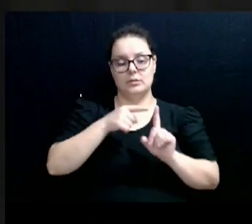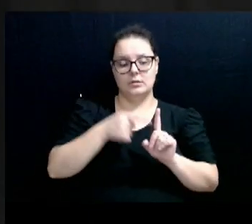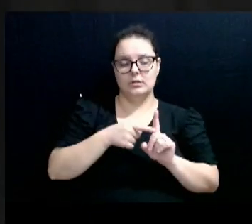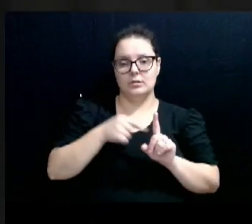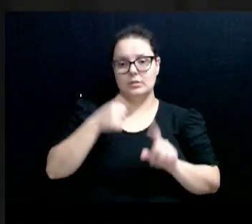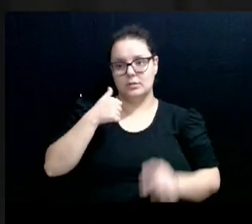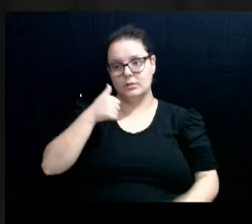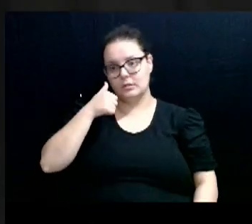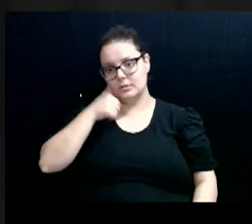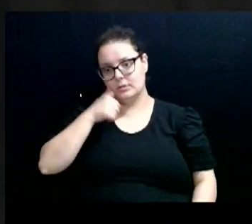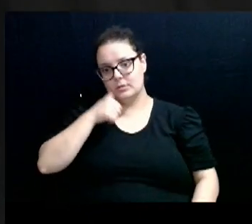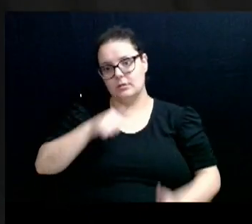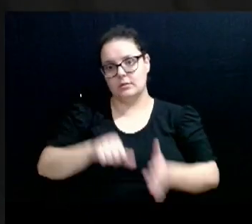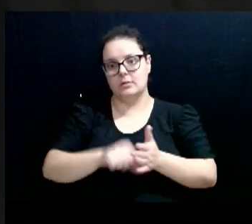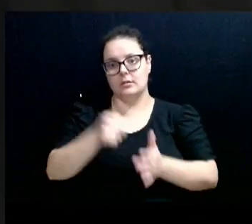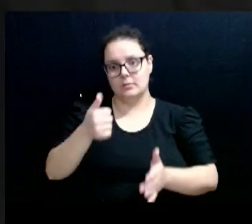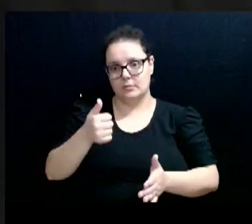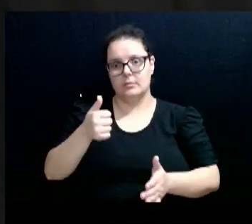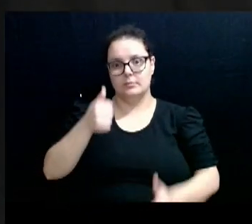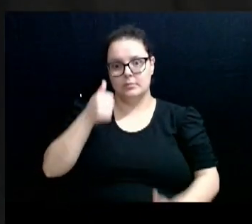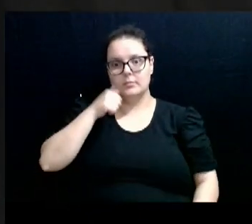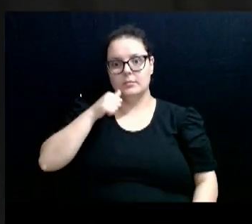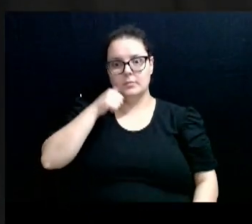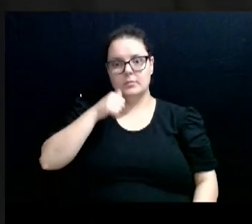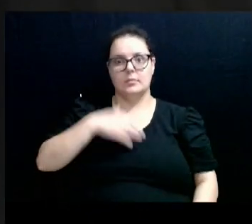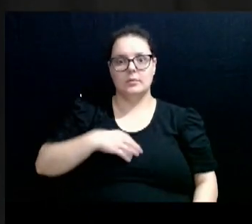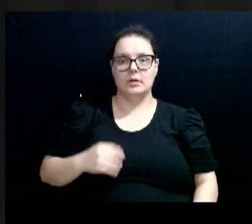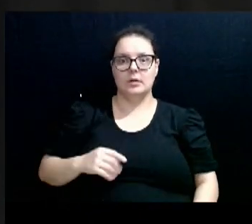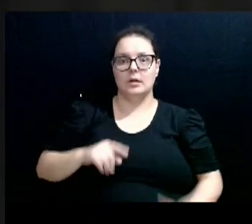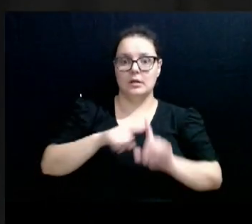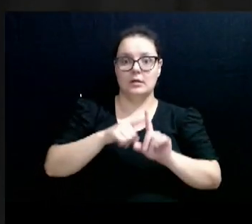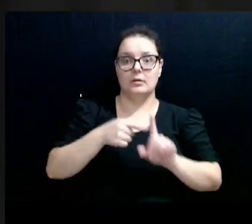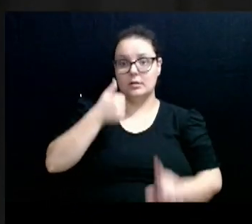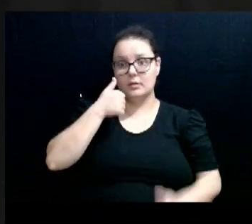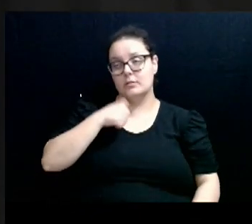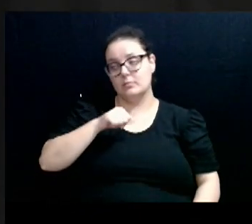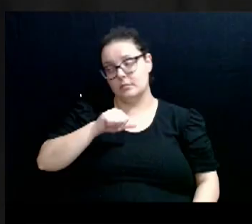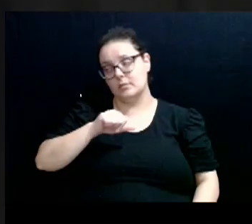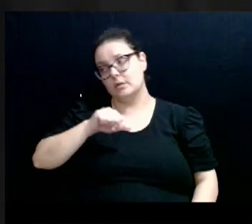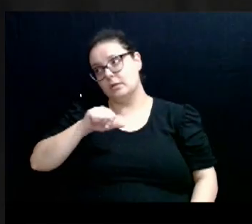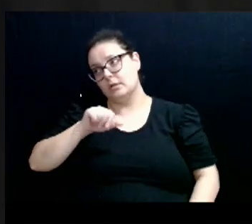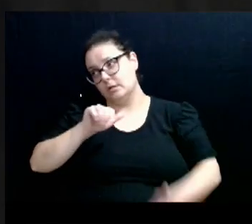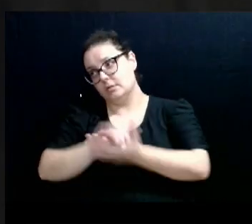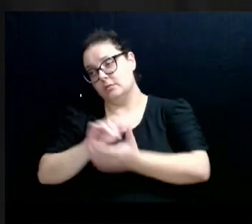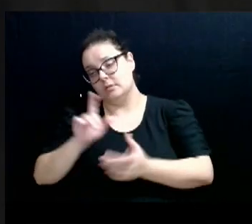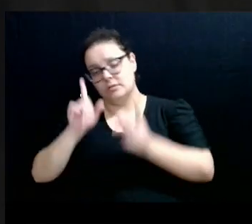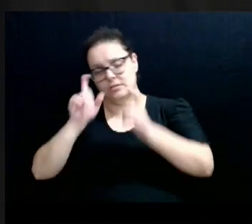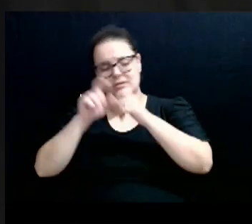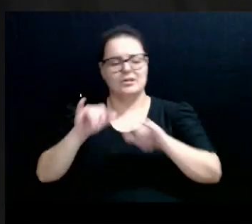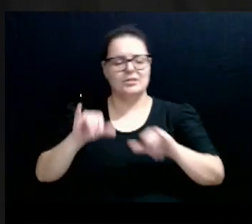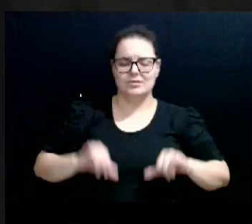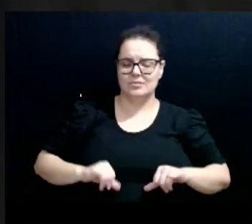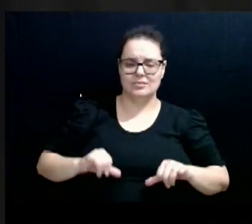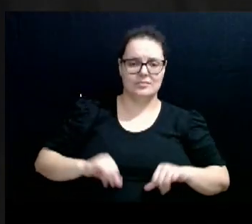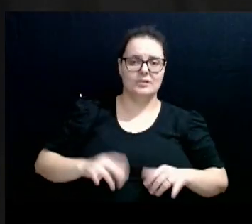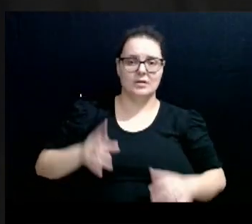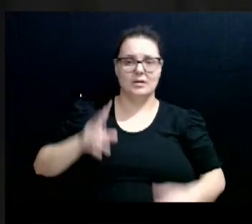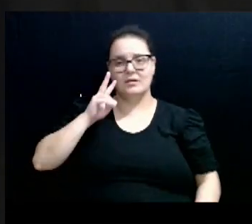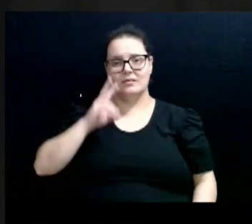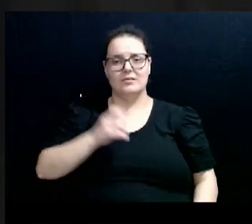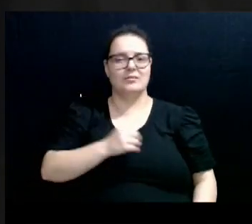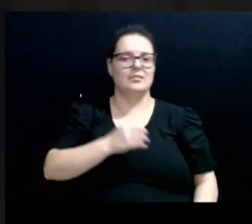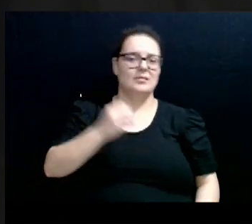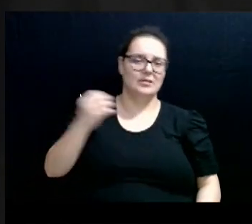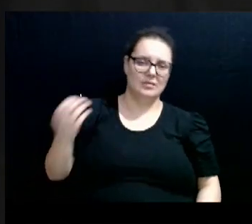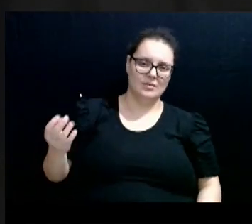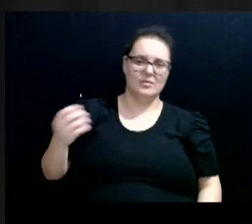minha esposa sempre foi muito difícil. Sim. Ela sofria muito, né? E eu vendo ela viajar todo dia para dar aula no Bentinho,